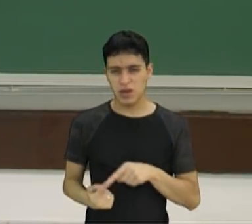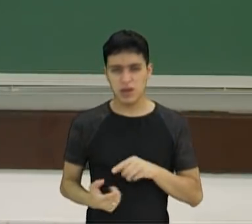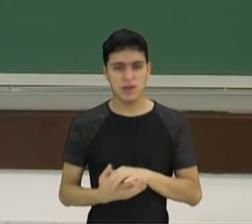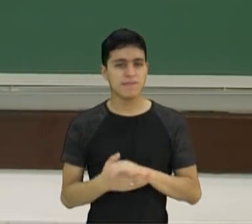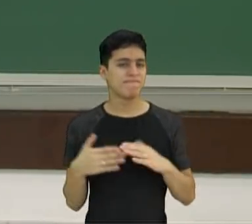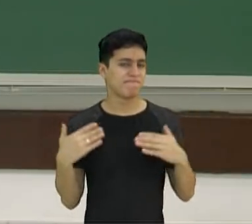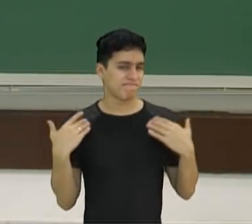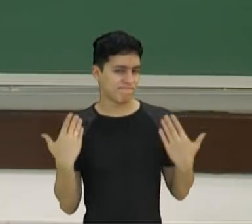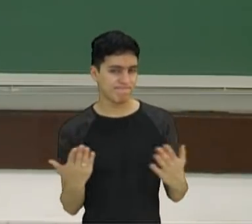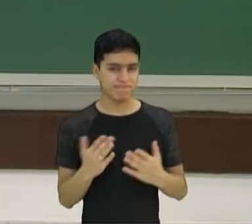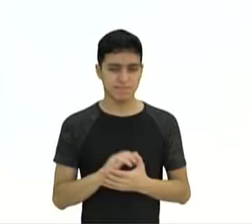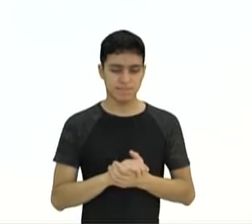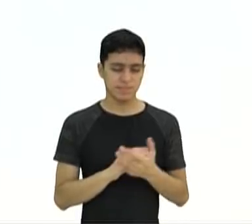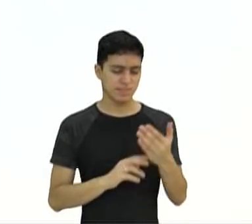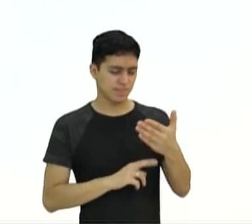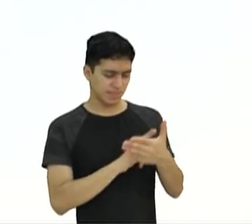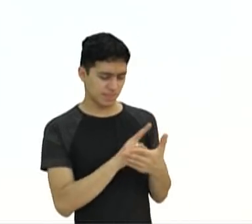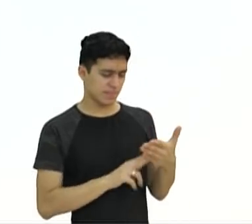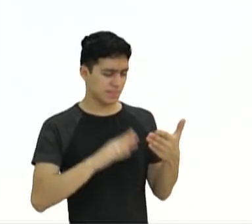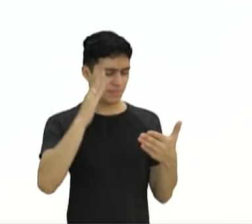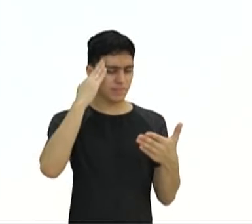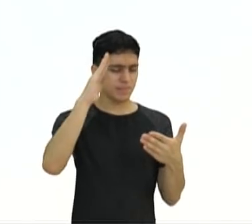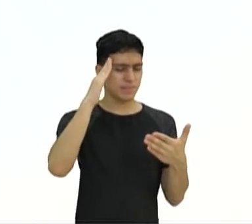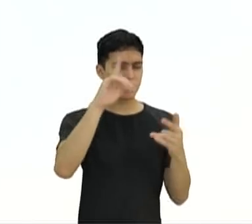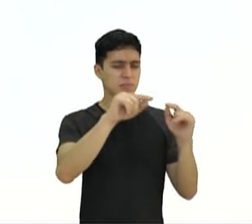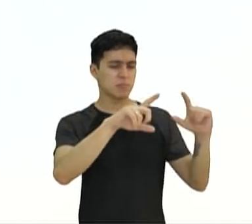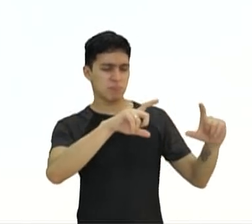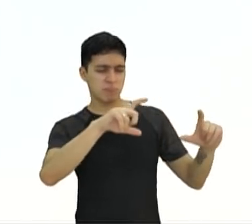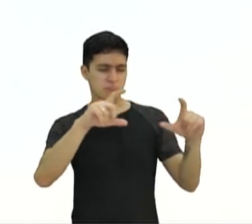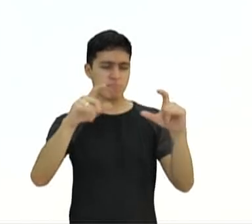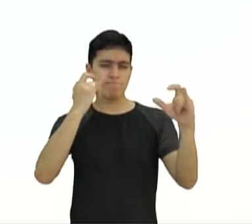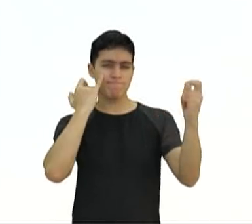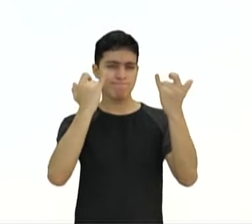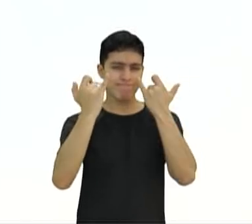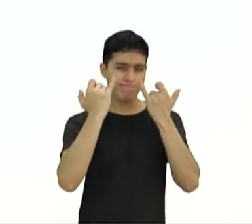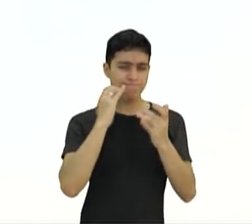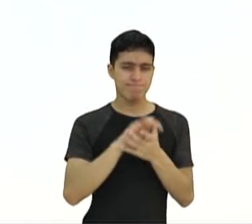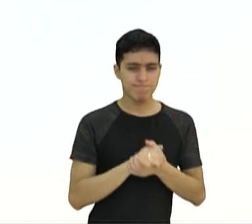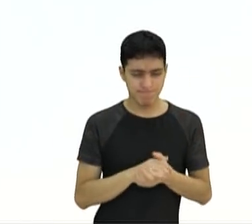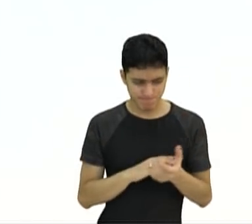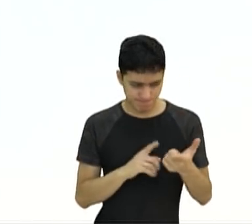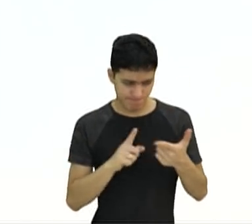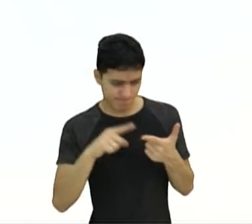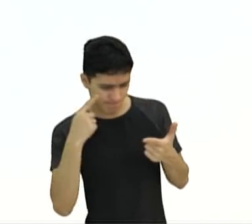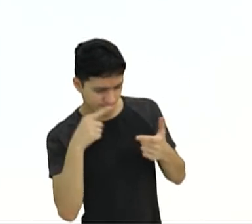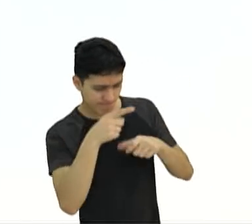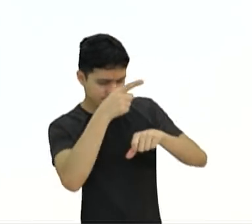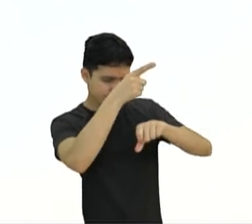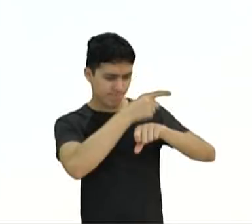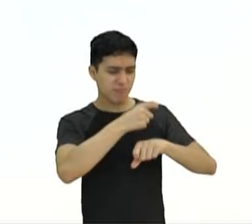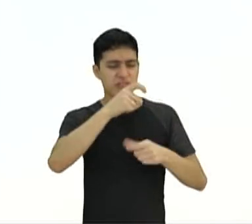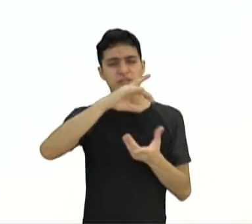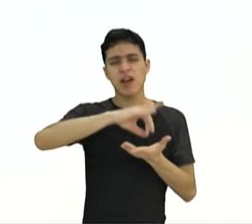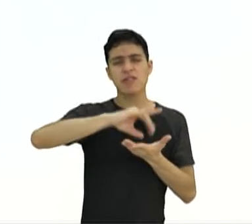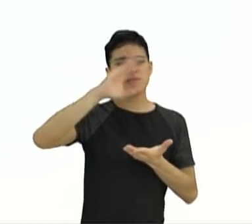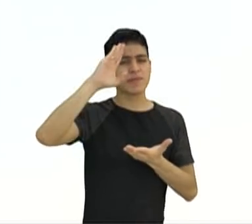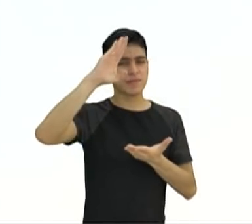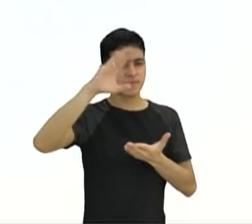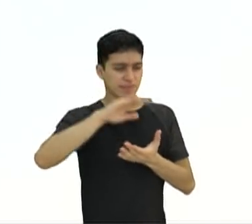são: ler e compreender fragmentos de uma notícia, identificar o fato central,